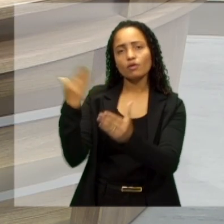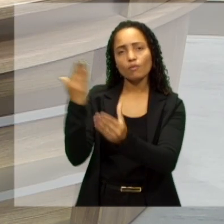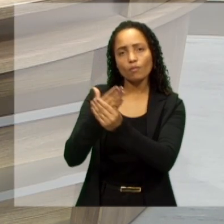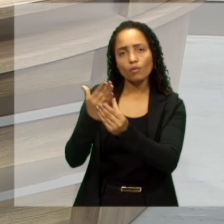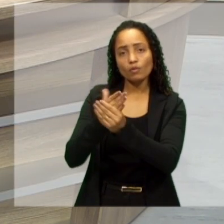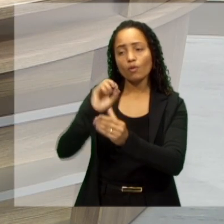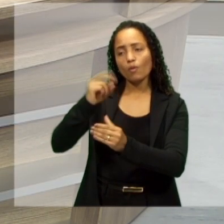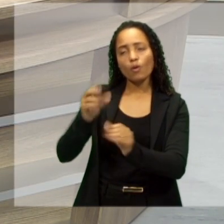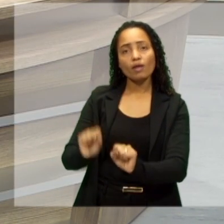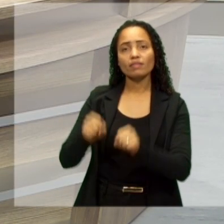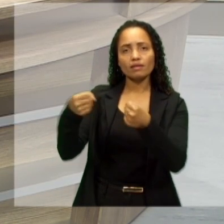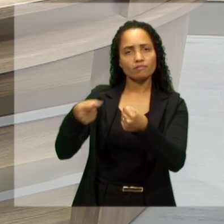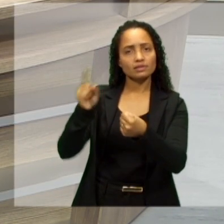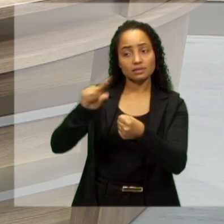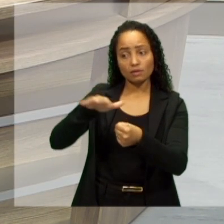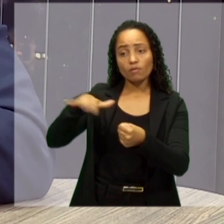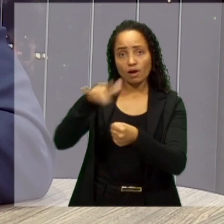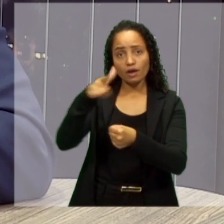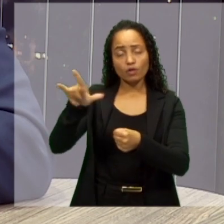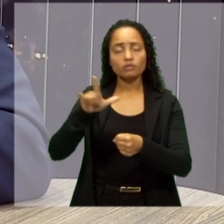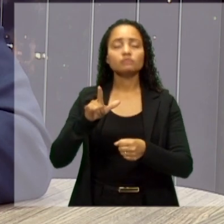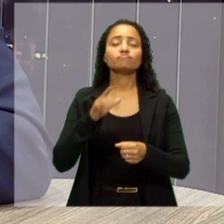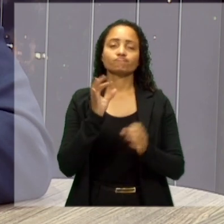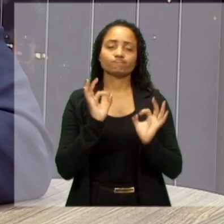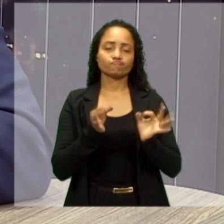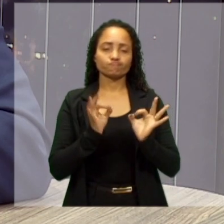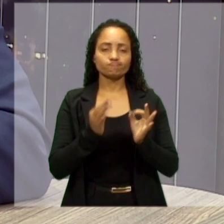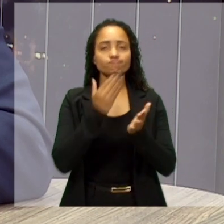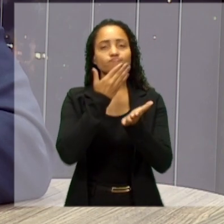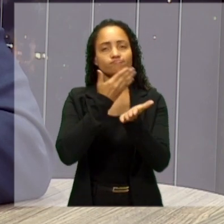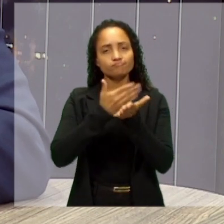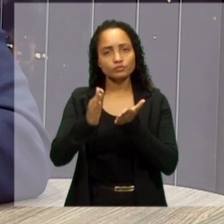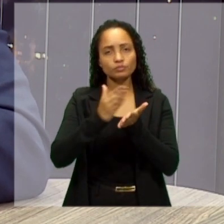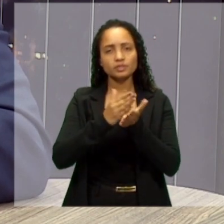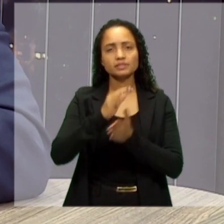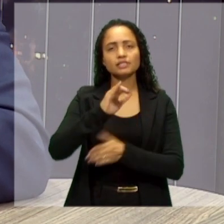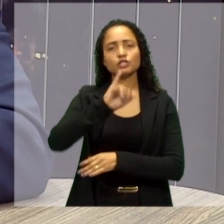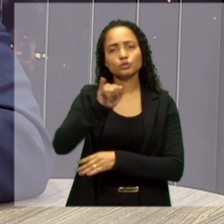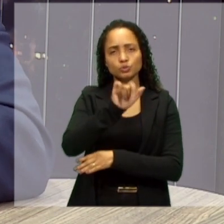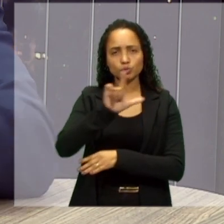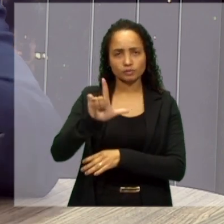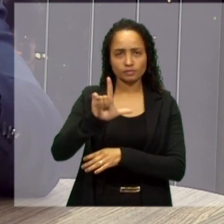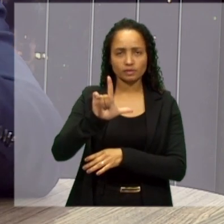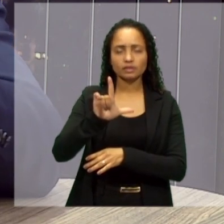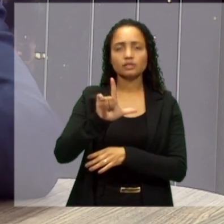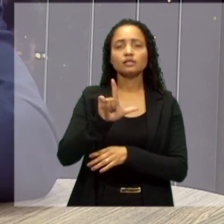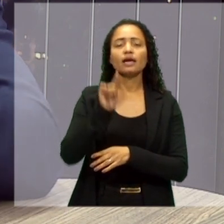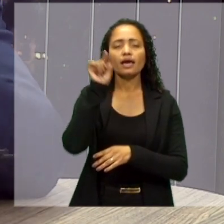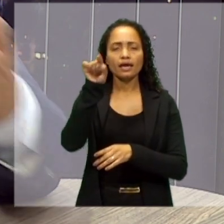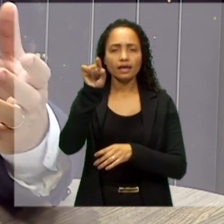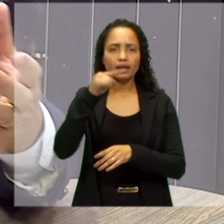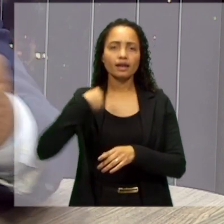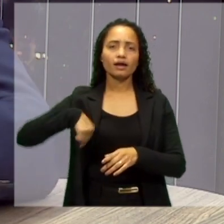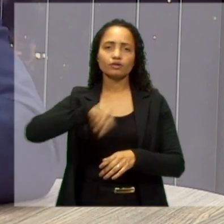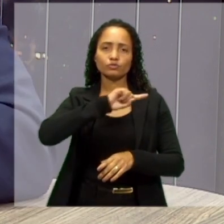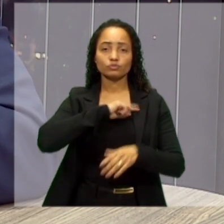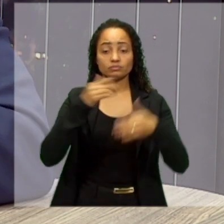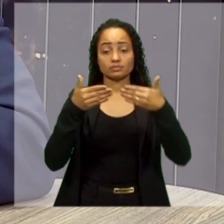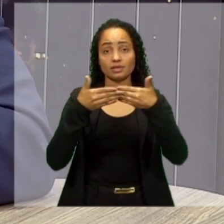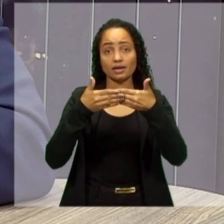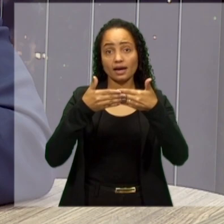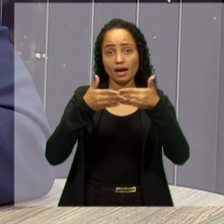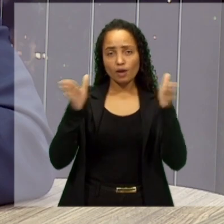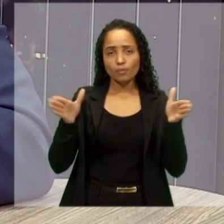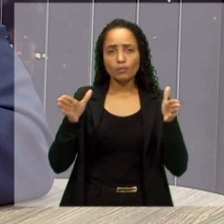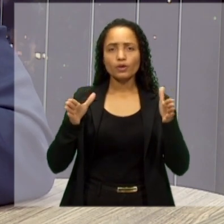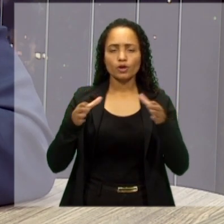né? Exatamente. Eu comecei na Defensoria Pública em Joinville e lá a gente fez a abertura do núcleo. Então, a